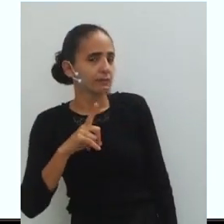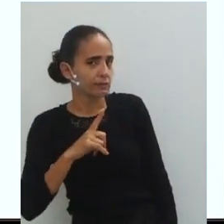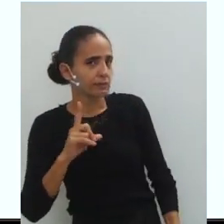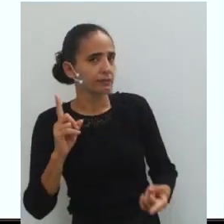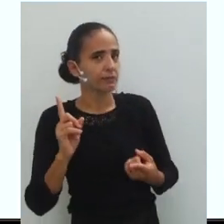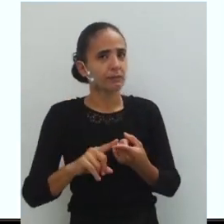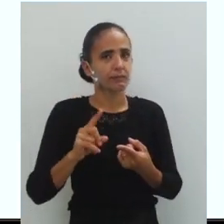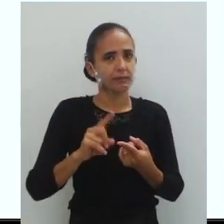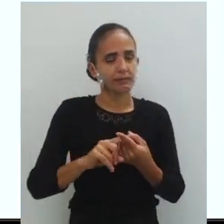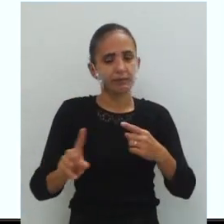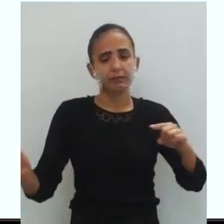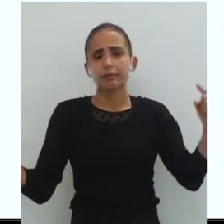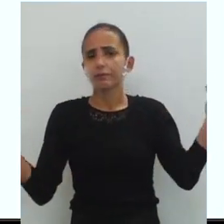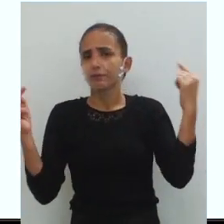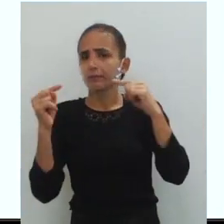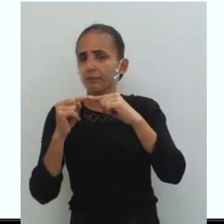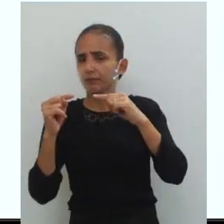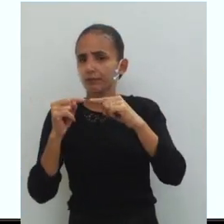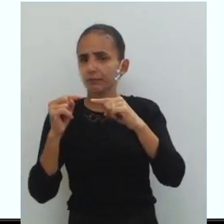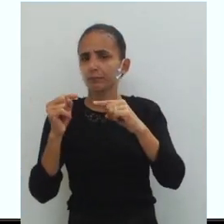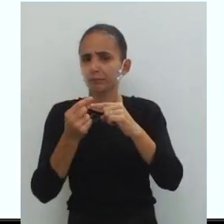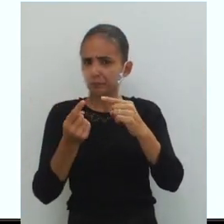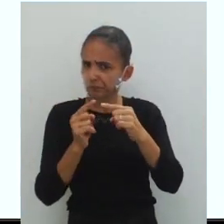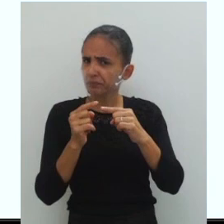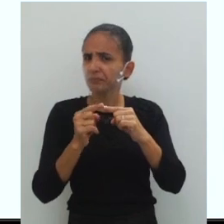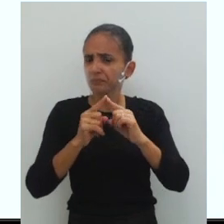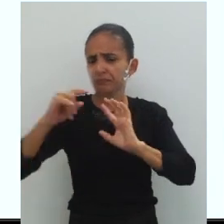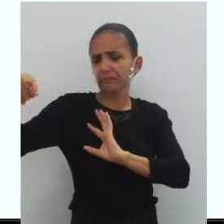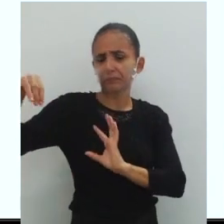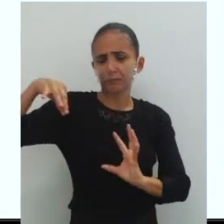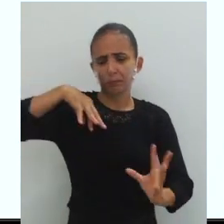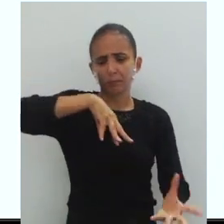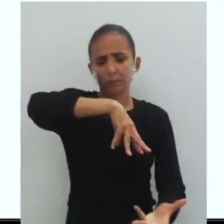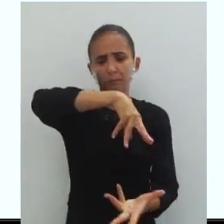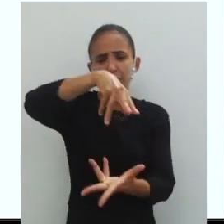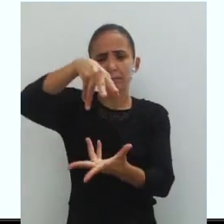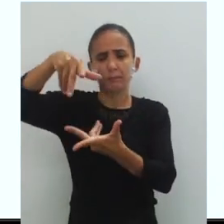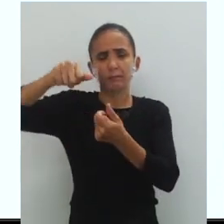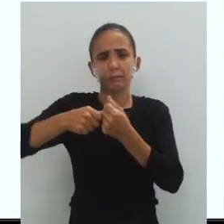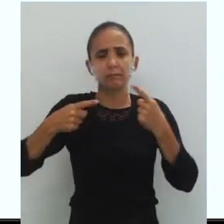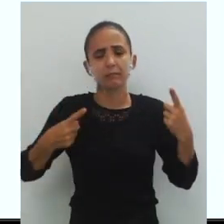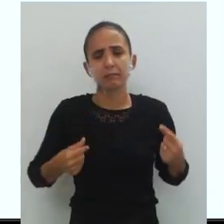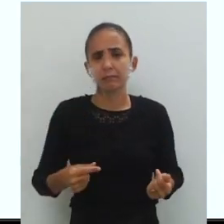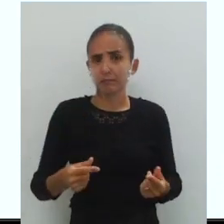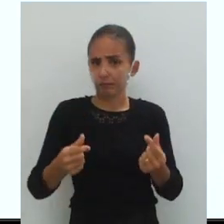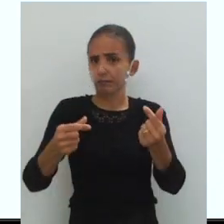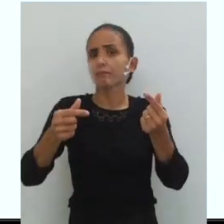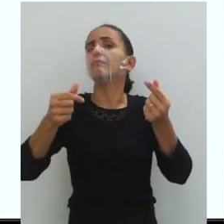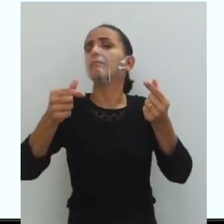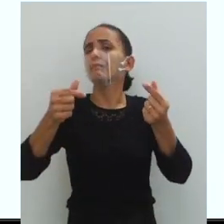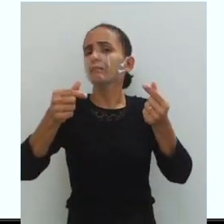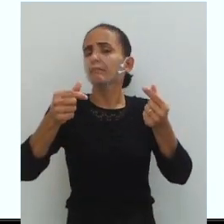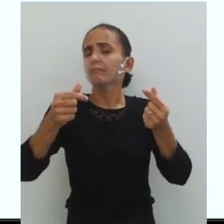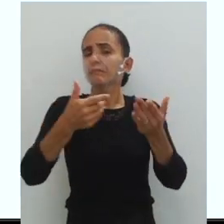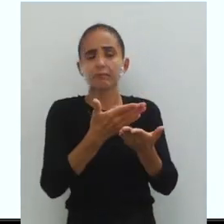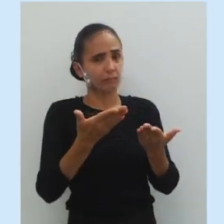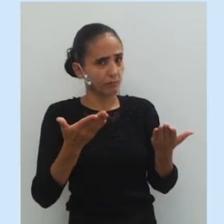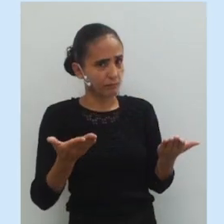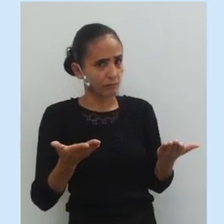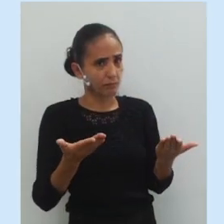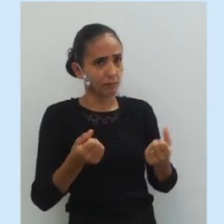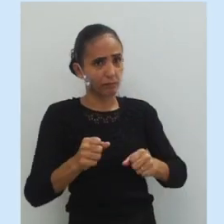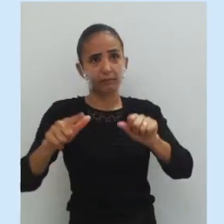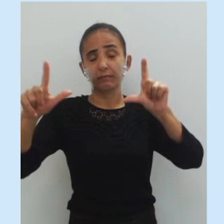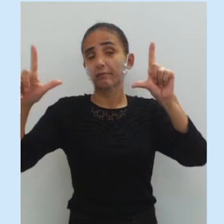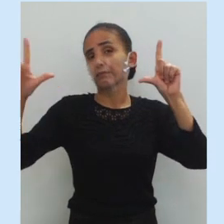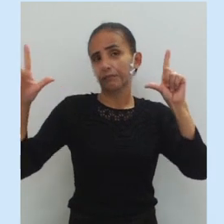também os acordos que são internacionais de comércio e investimento. Ou seja,